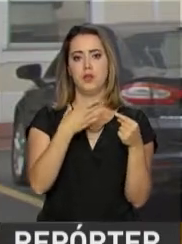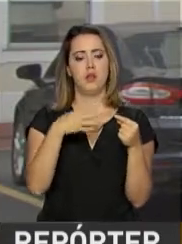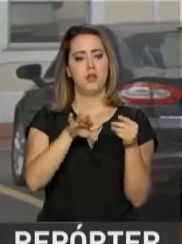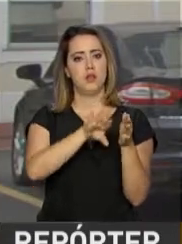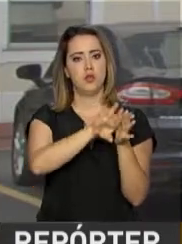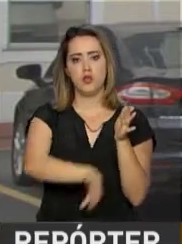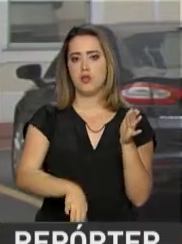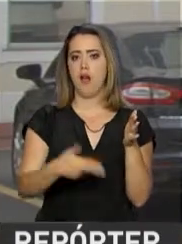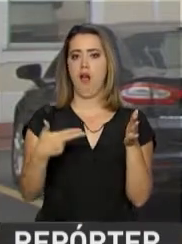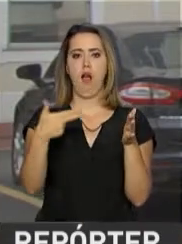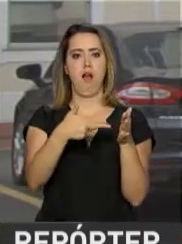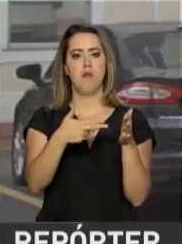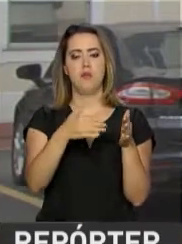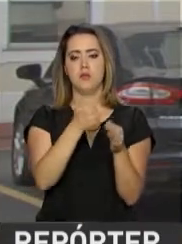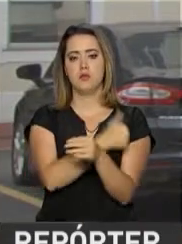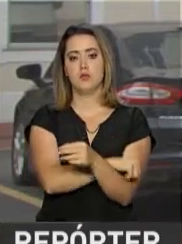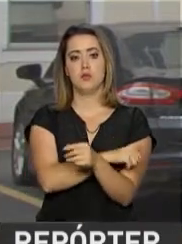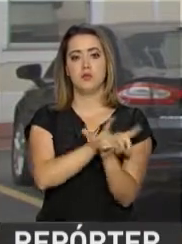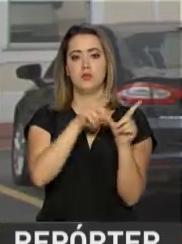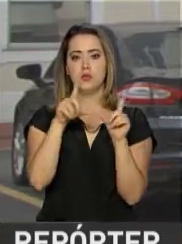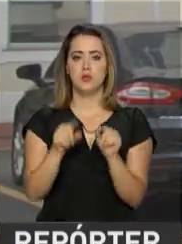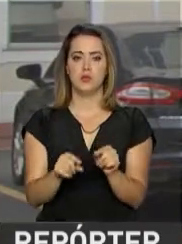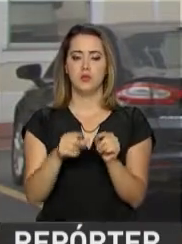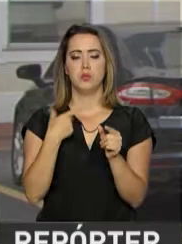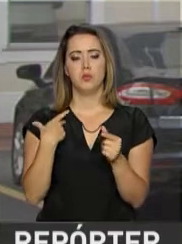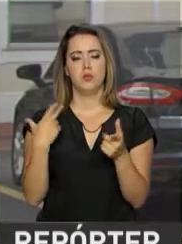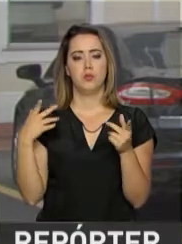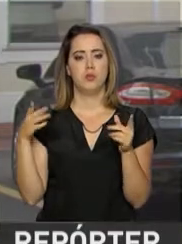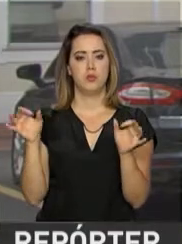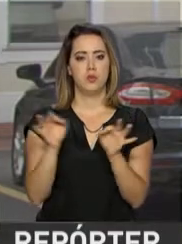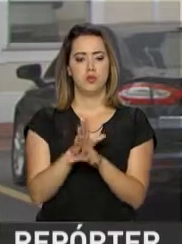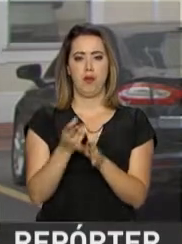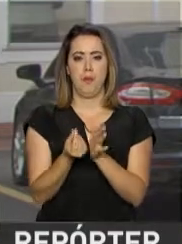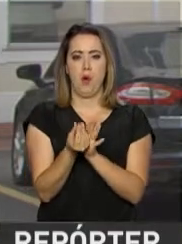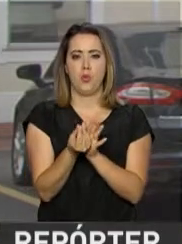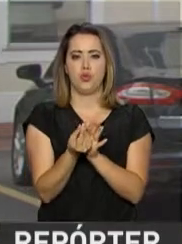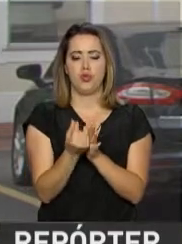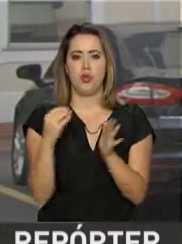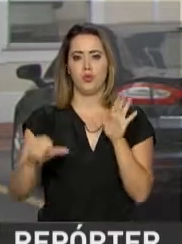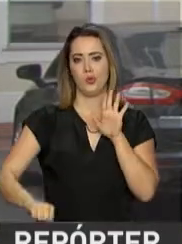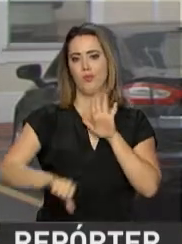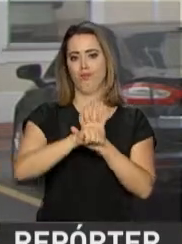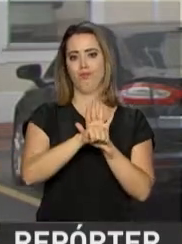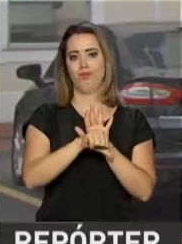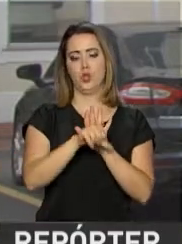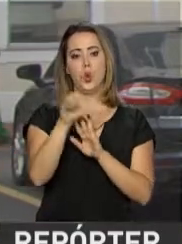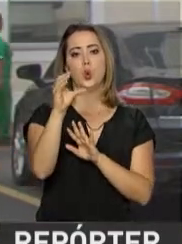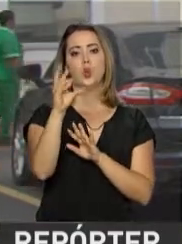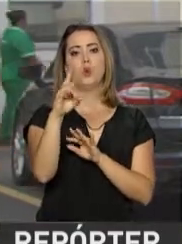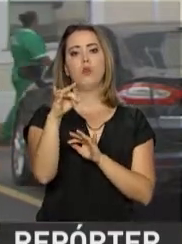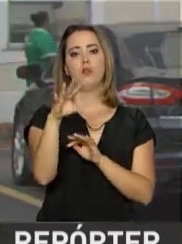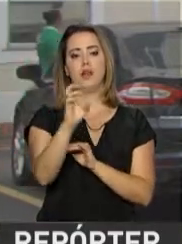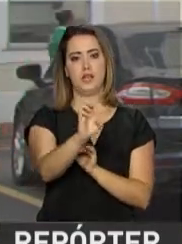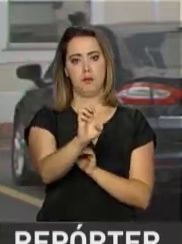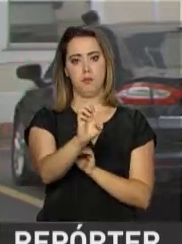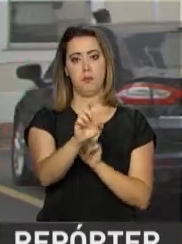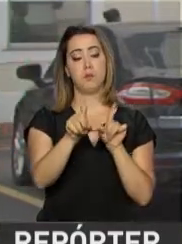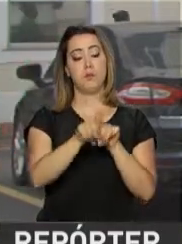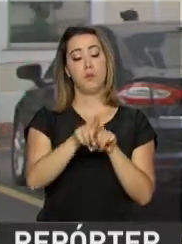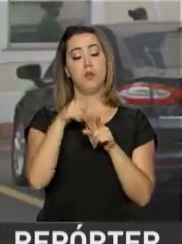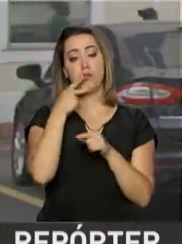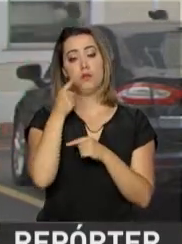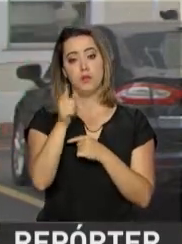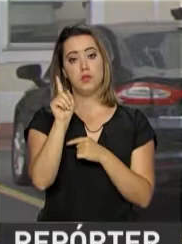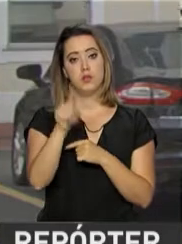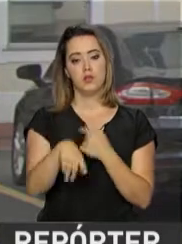de janeiro para depois reduzir a capacidade financeira dos criminosos aos o jogo voltou a dizer que a ação das forças armadas nas ruas